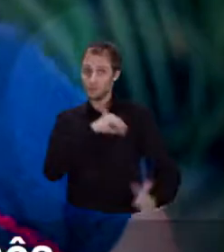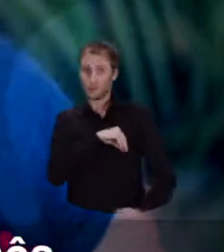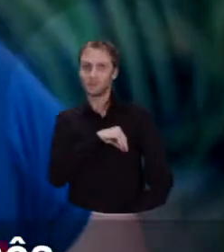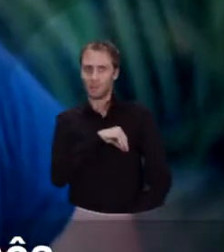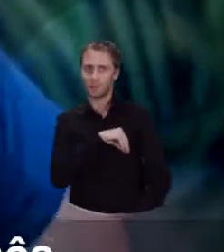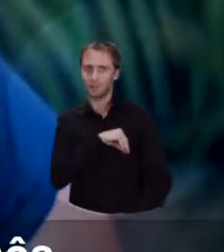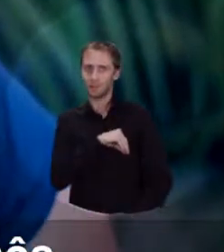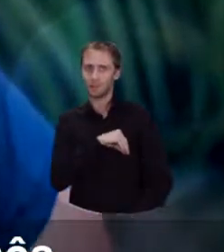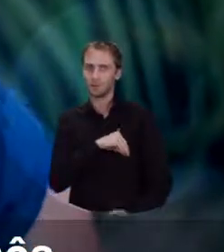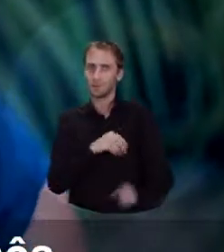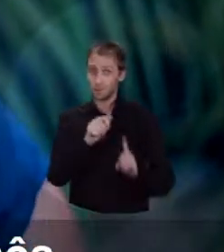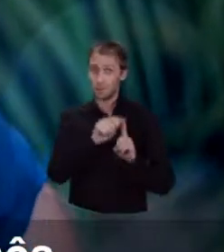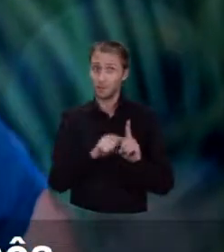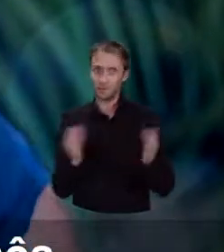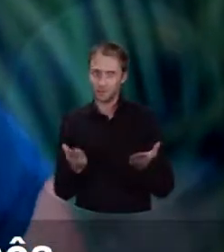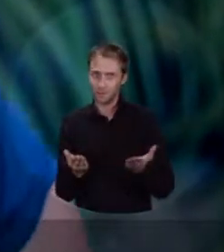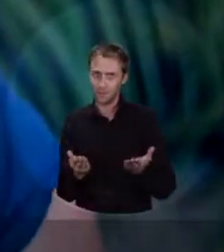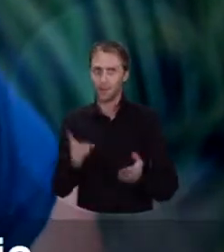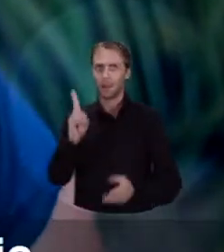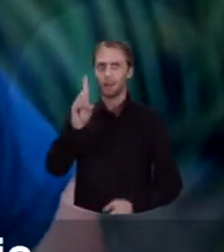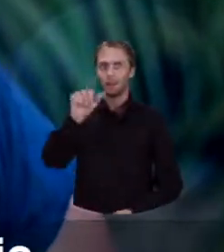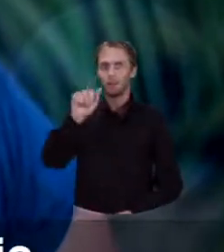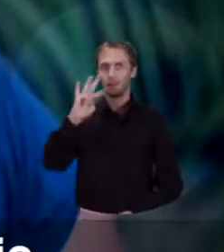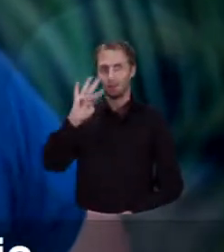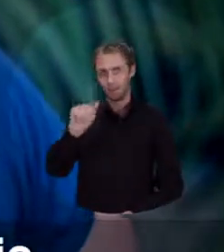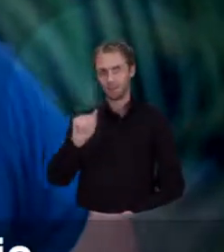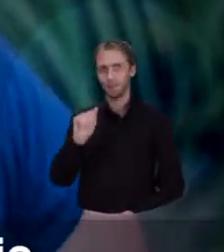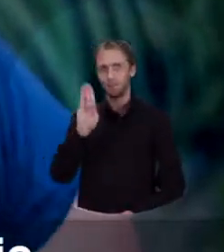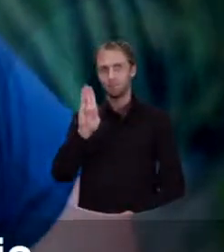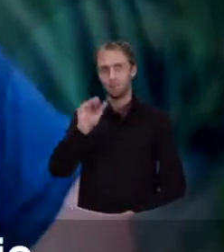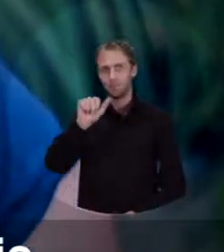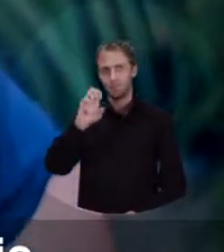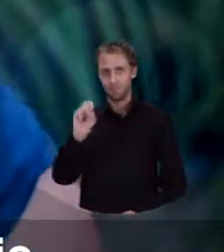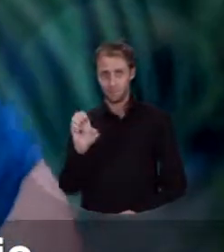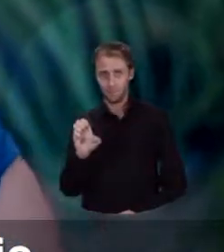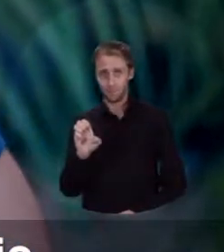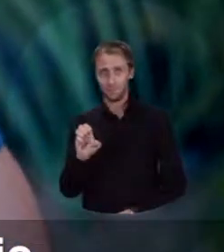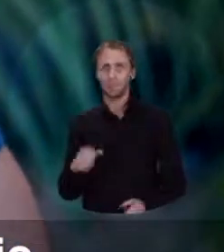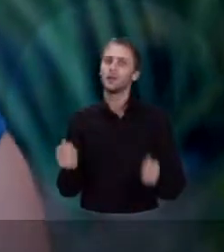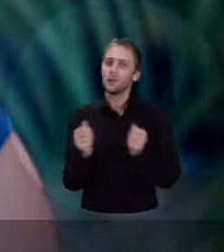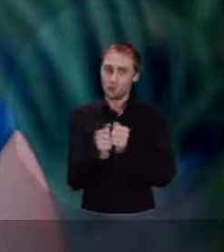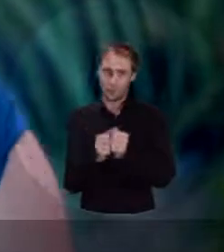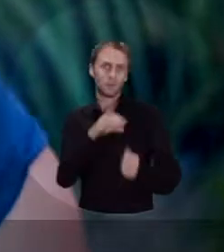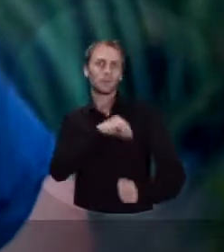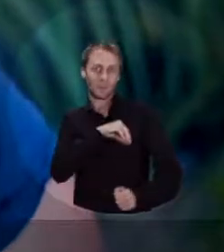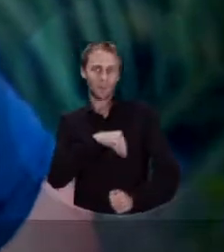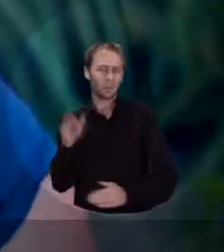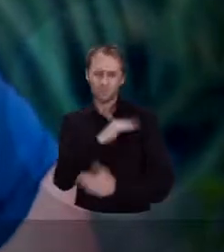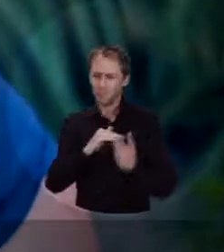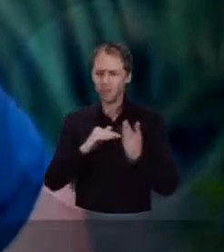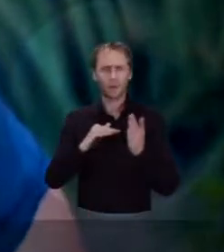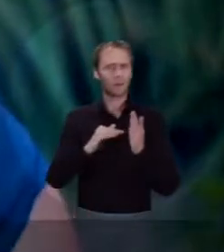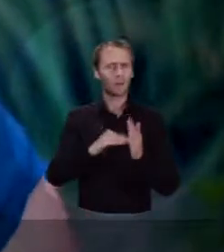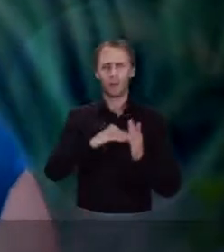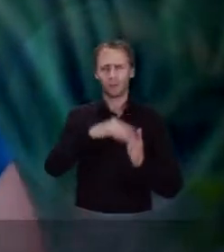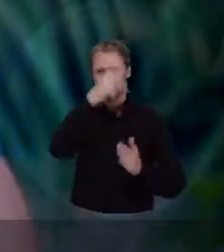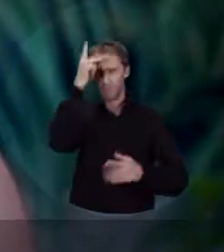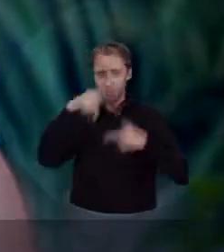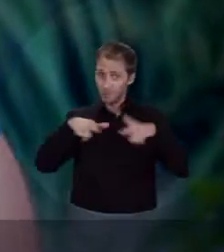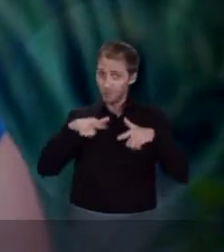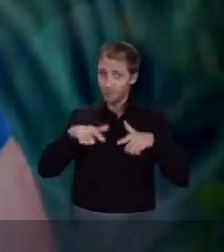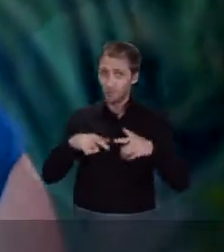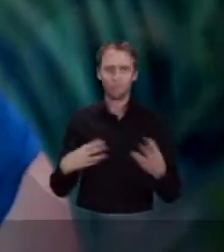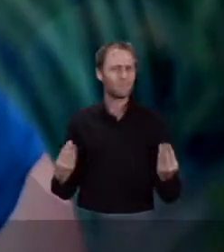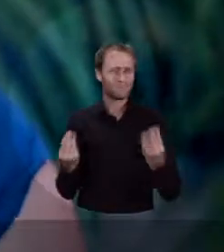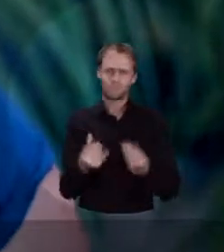nesse último salário que nós recebemos esse mês, essa data base ela já vem incorporada no meu salário. Não só para mim, mas para todos os